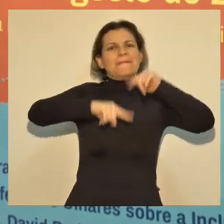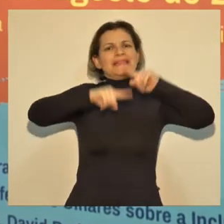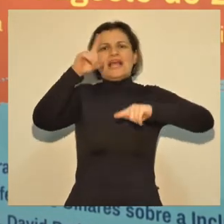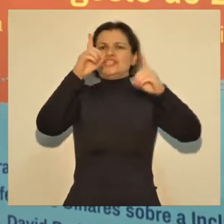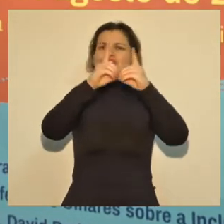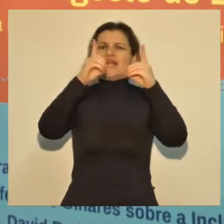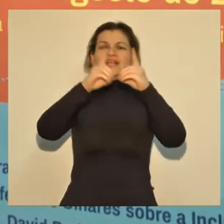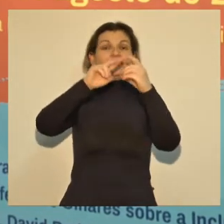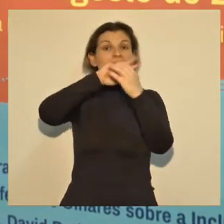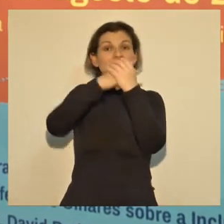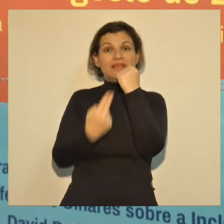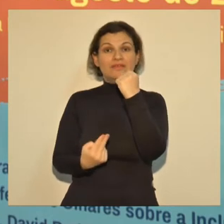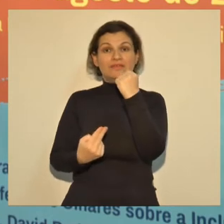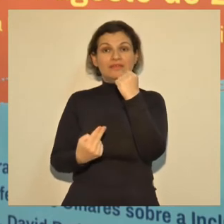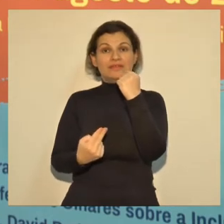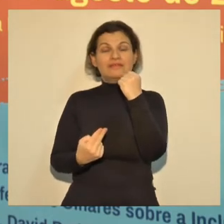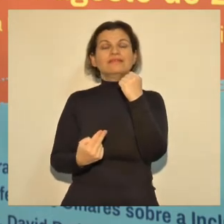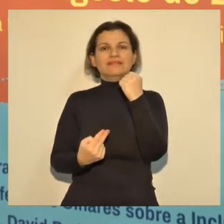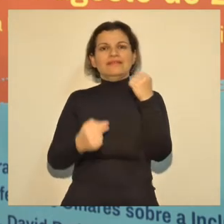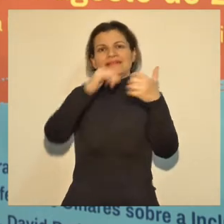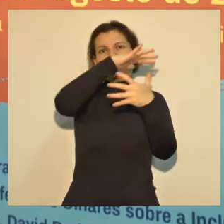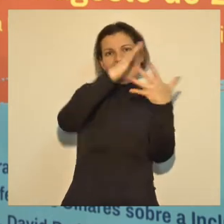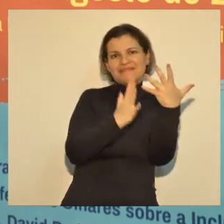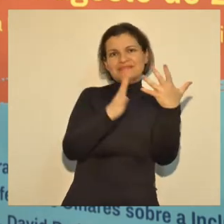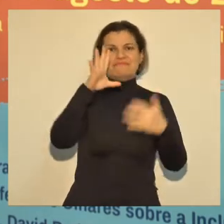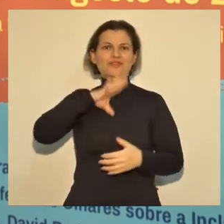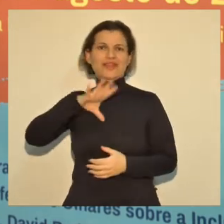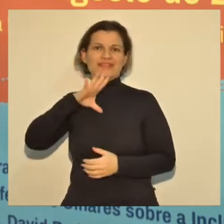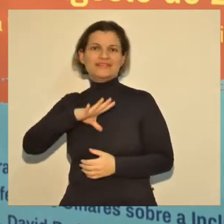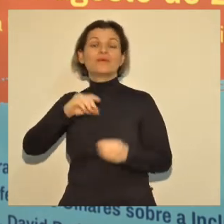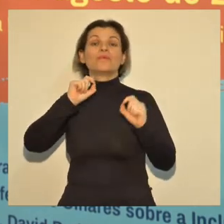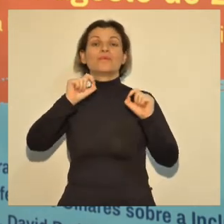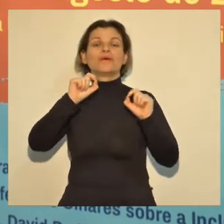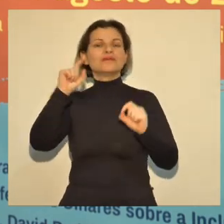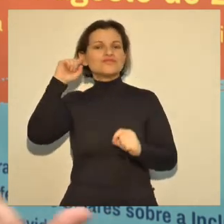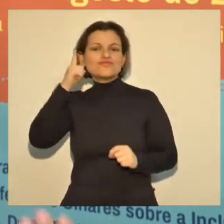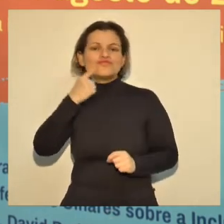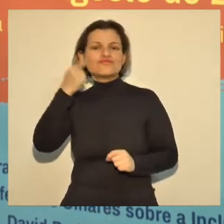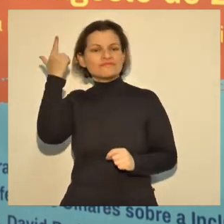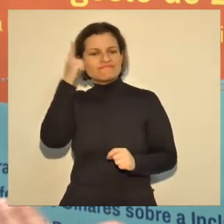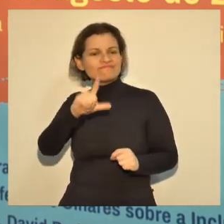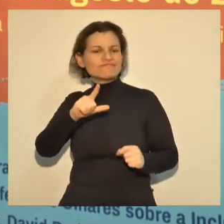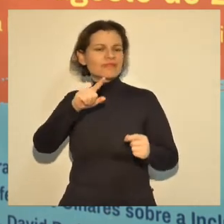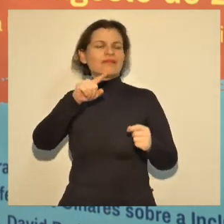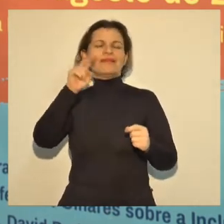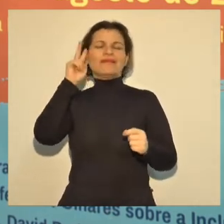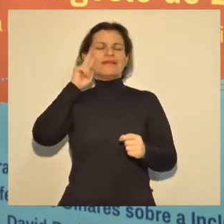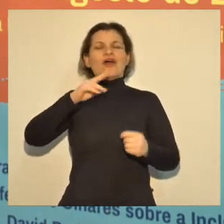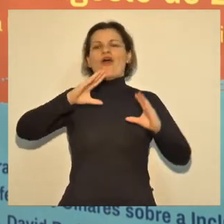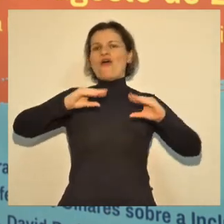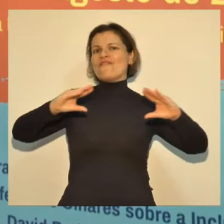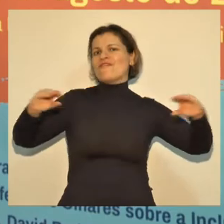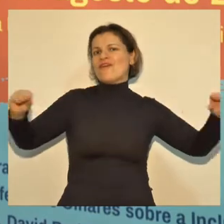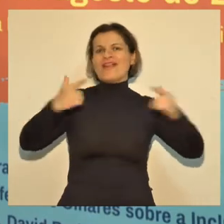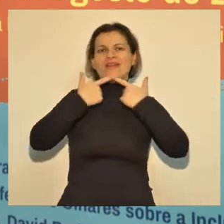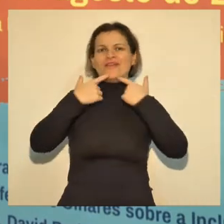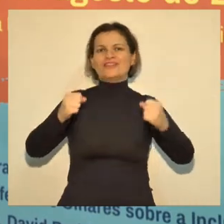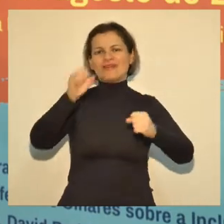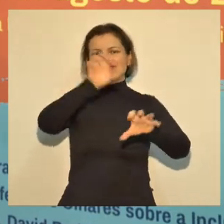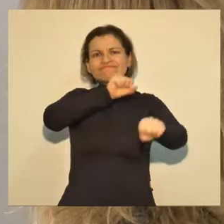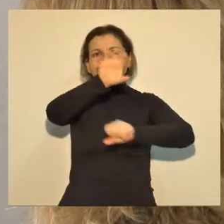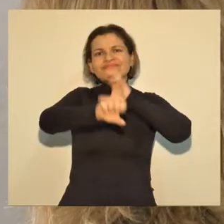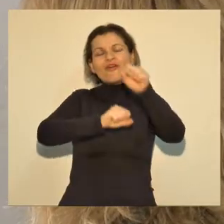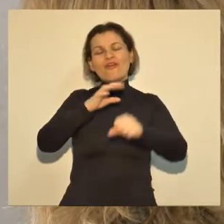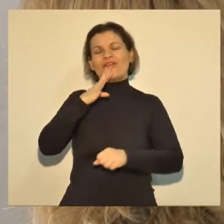materiais didáticos bilíngues, Libras, língua portuguesa, para que o surdo possa acessar com mais conforto linguístico o